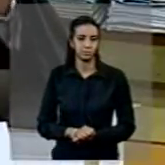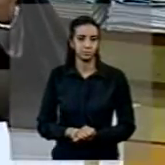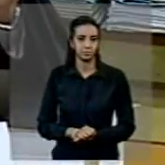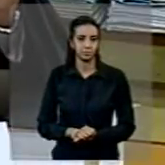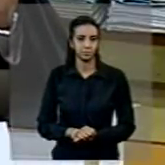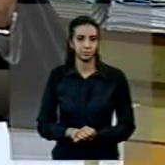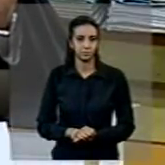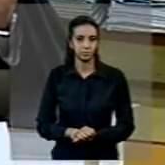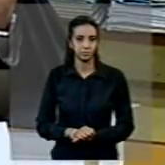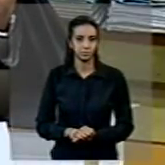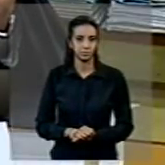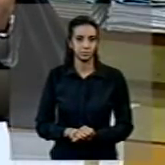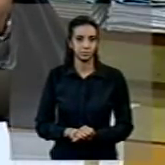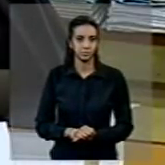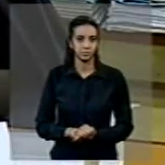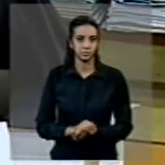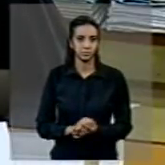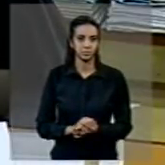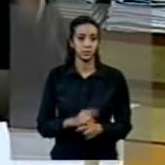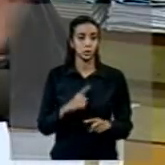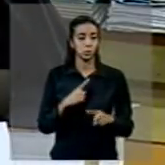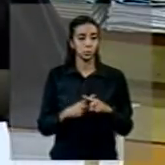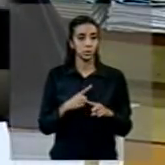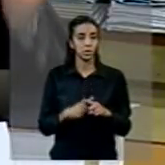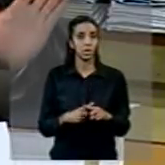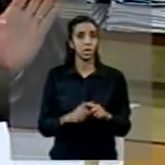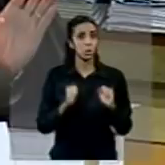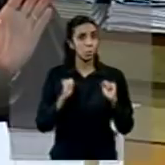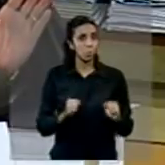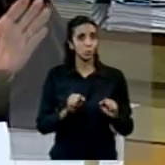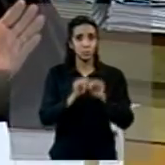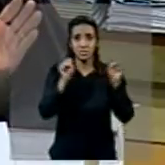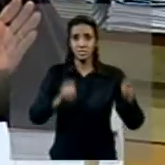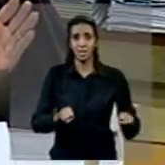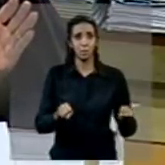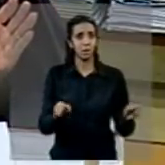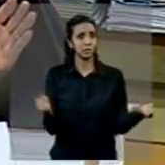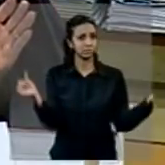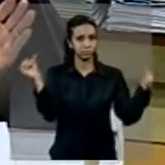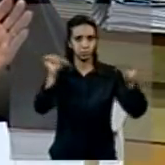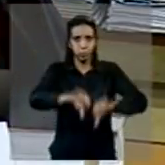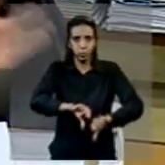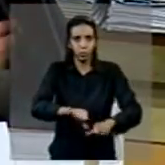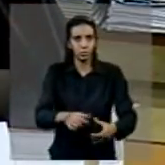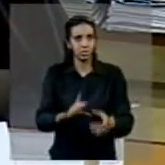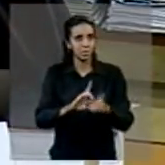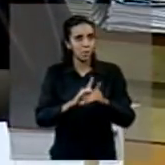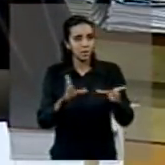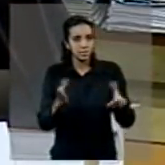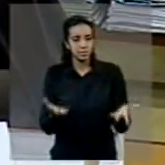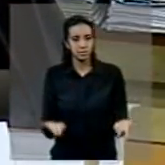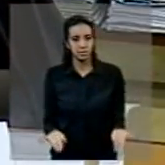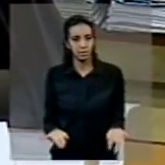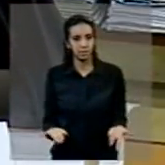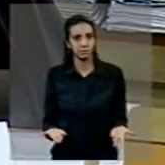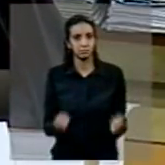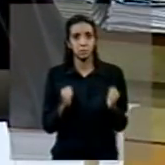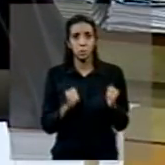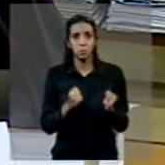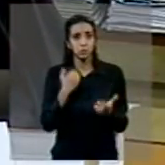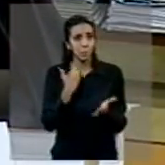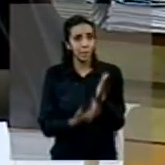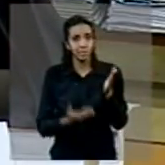pode levar a um colapso do sistema democrático, a ameaça da